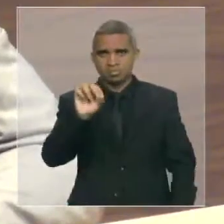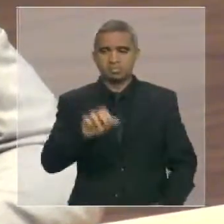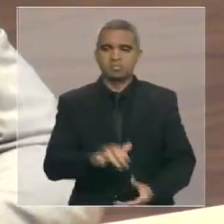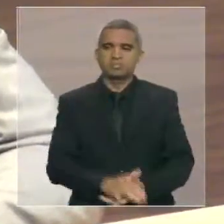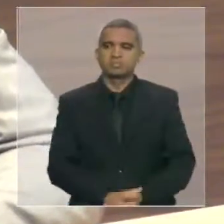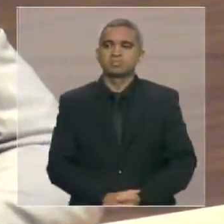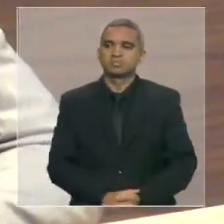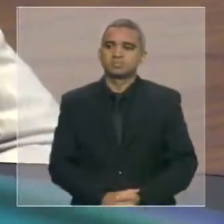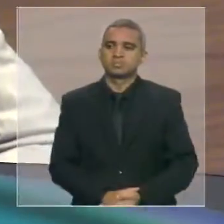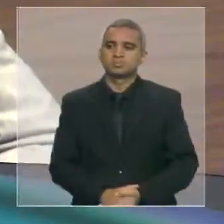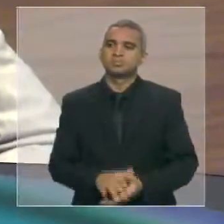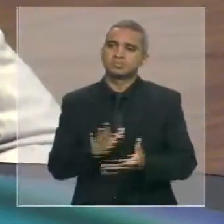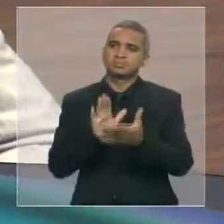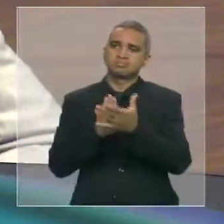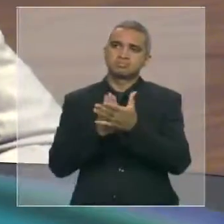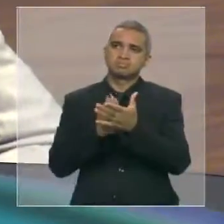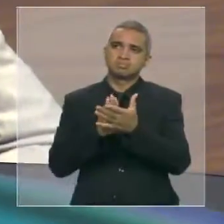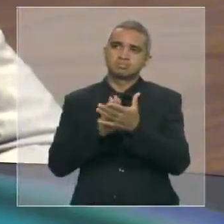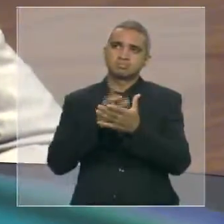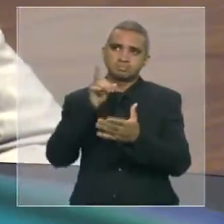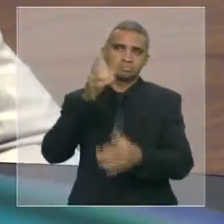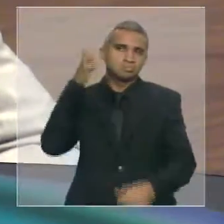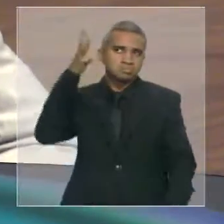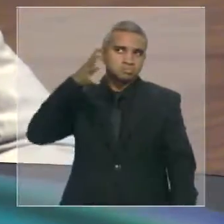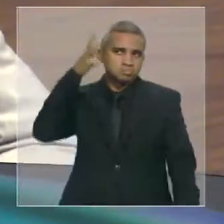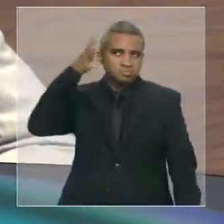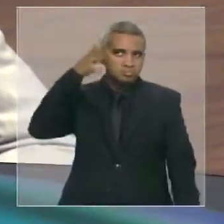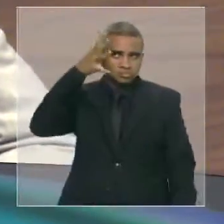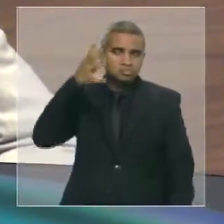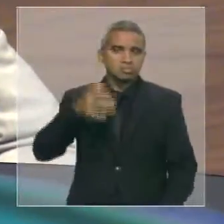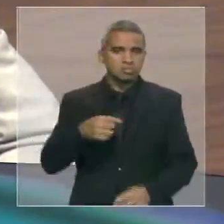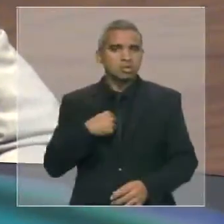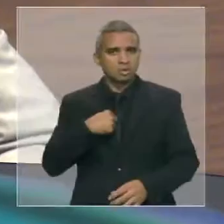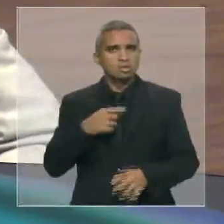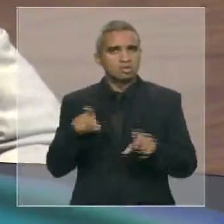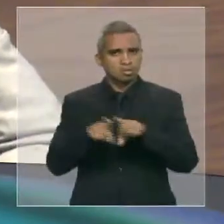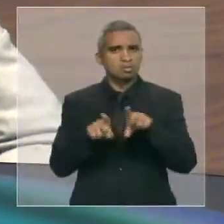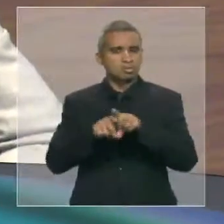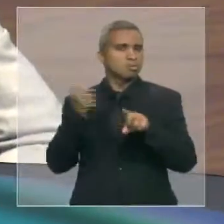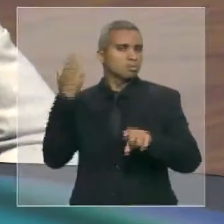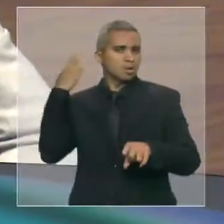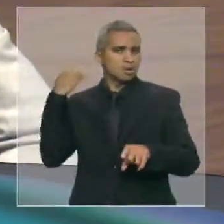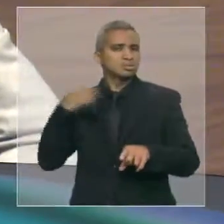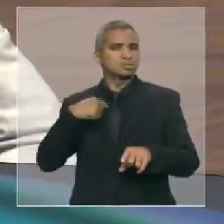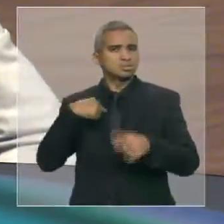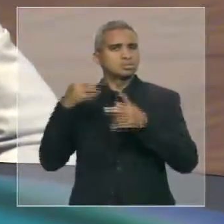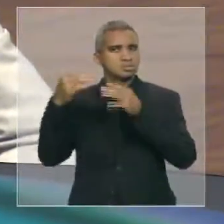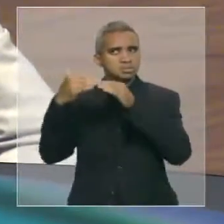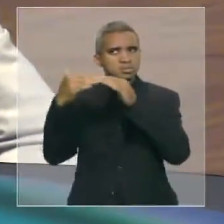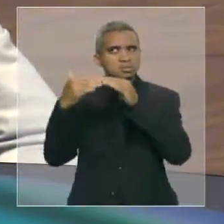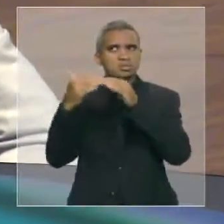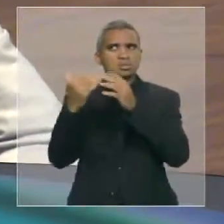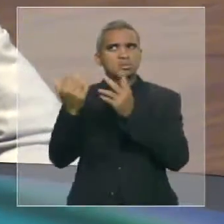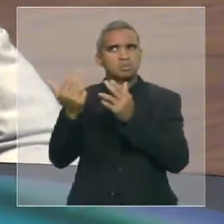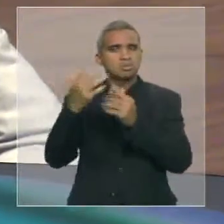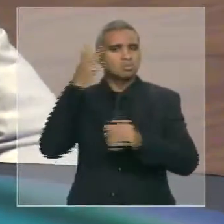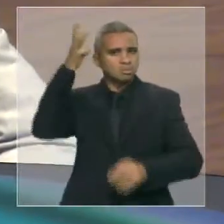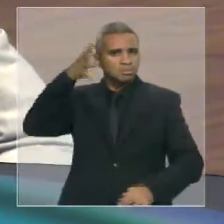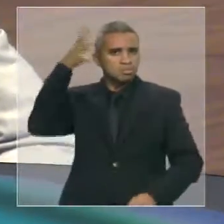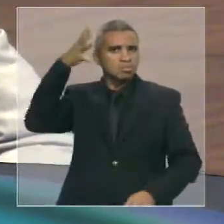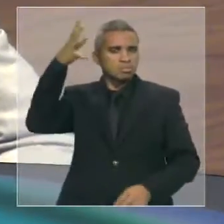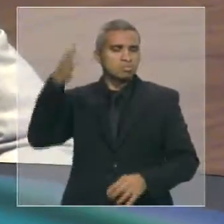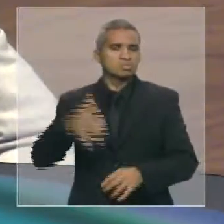raciocínio de Vossa Excelência eu também já defendi há dias atrás aqui dessa mesma tribuna. Eu lhe digo o seguinte, basta a